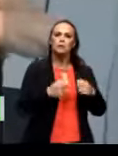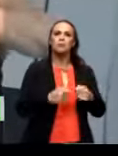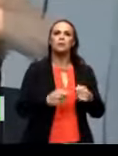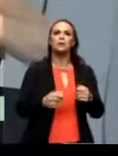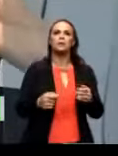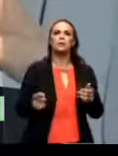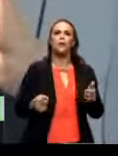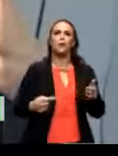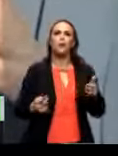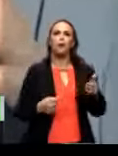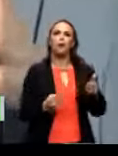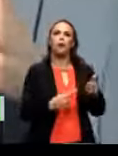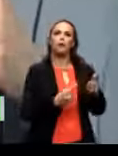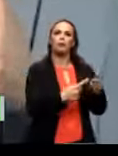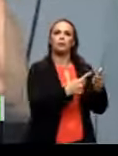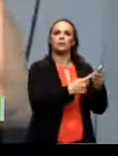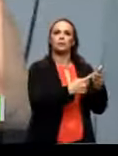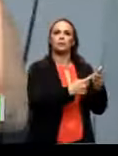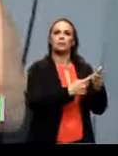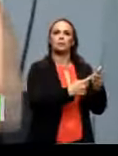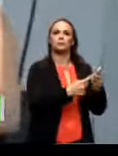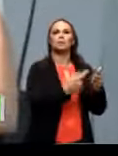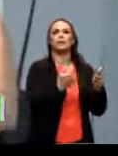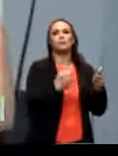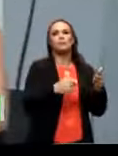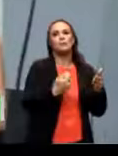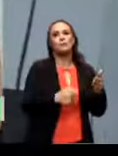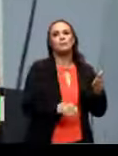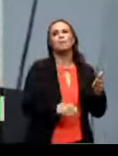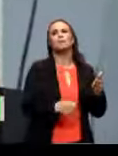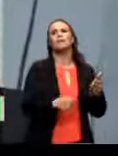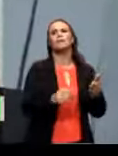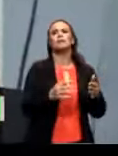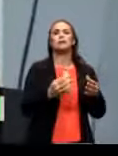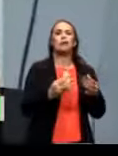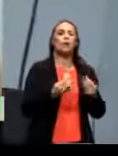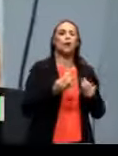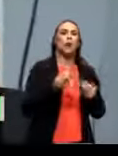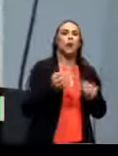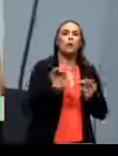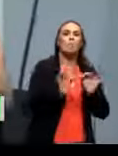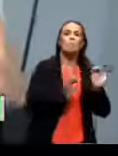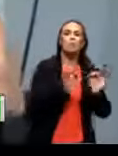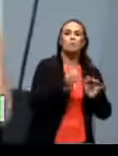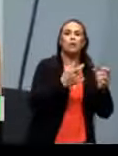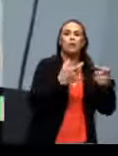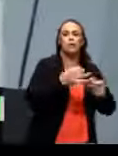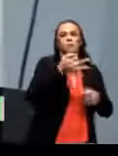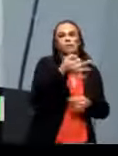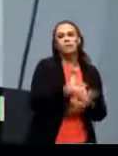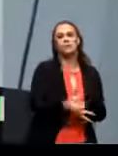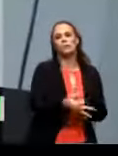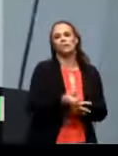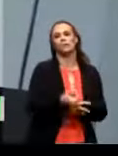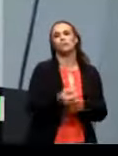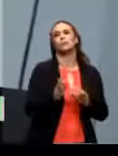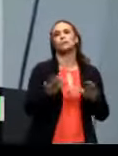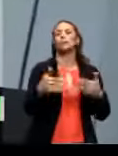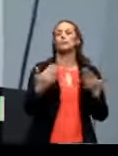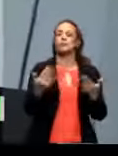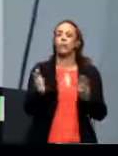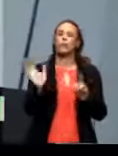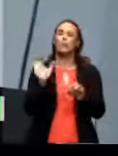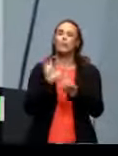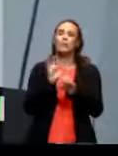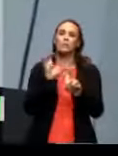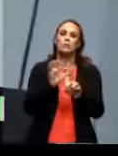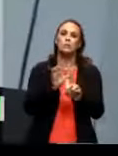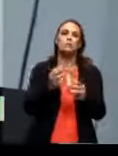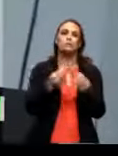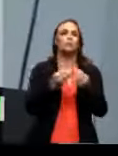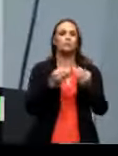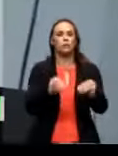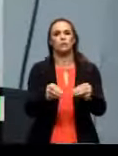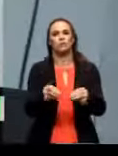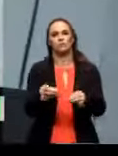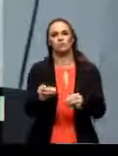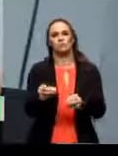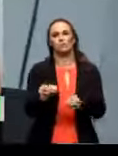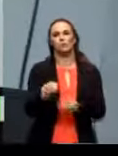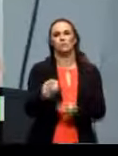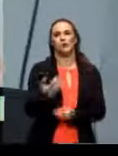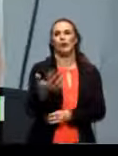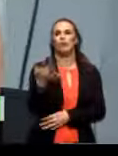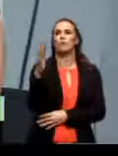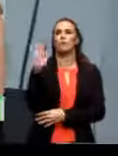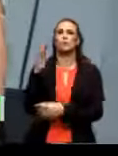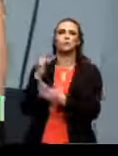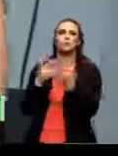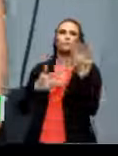São impactos ambientais e sociais muito grandes aí. Mas a gente precisa, né, Inclusive, a maior fonte de energia